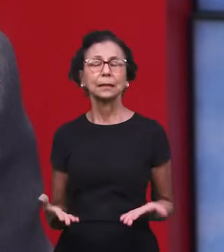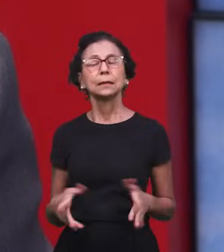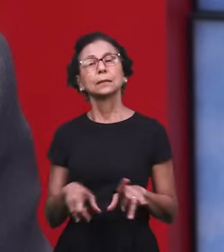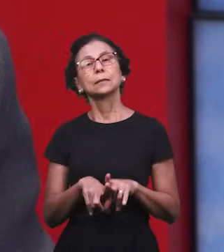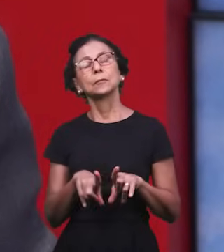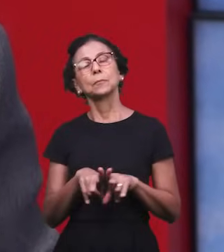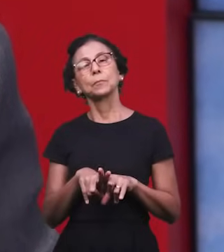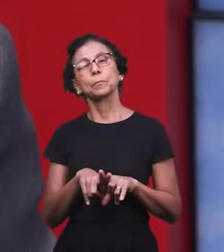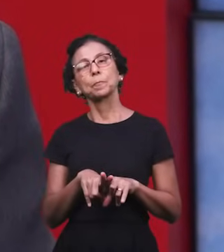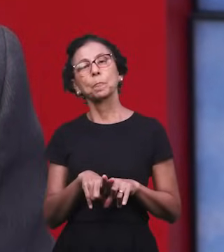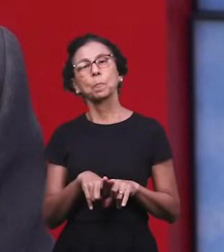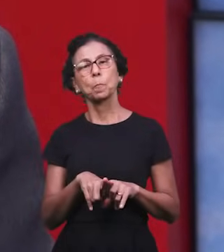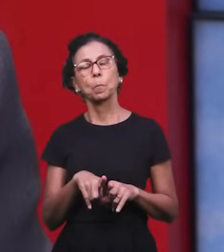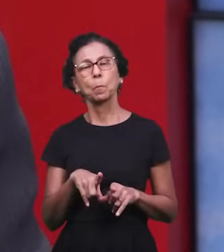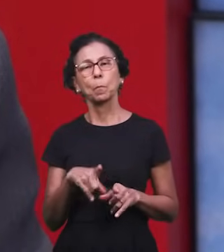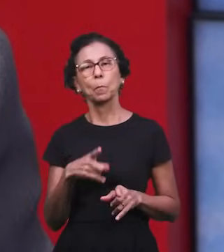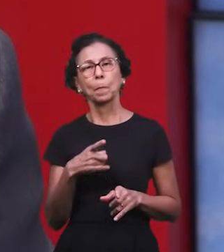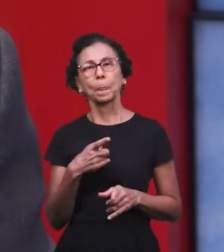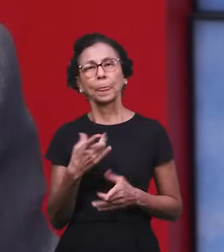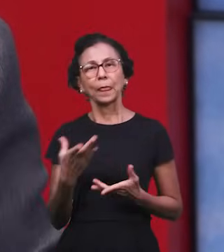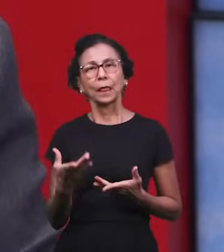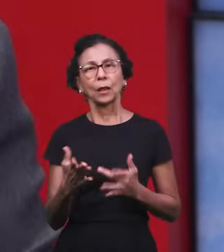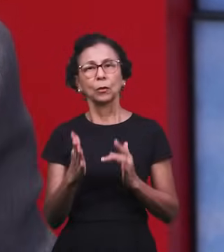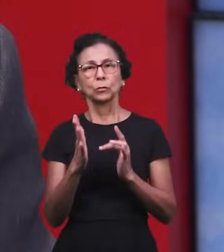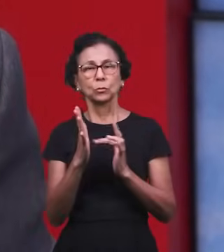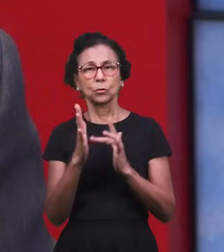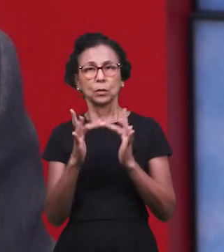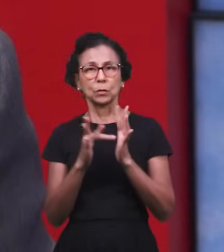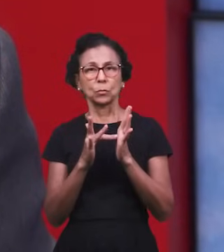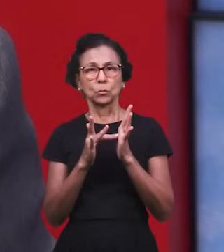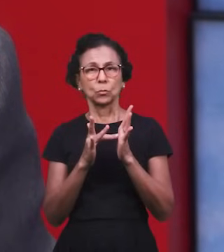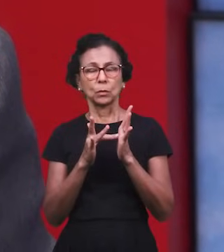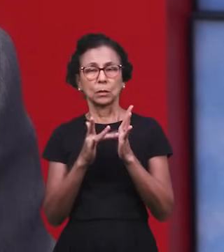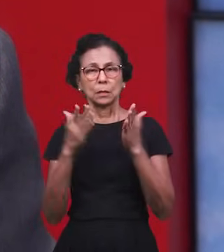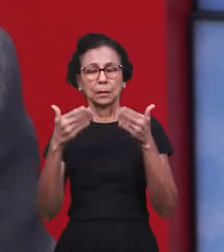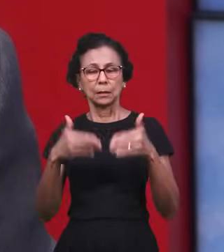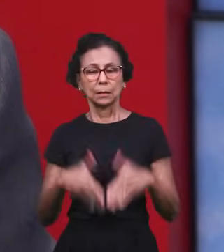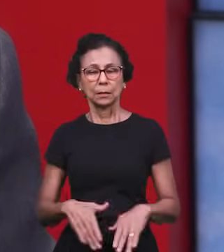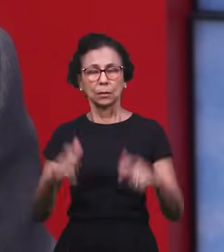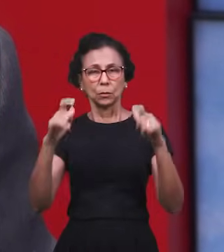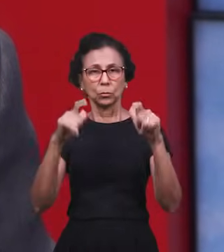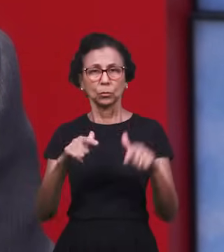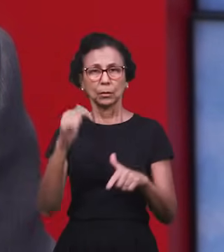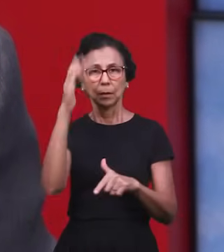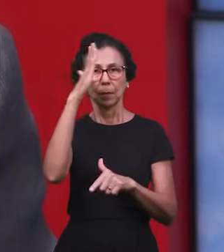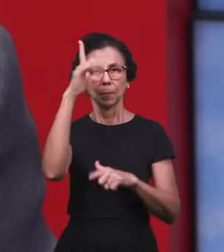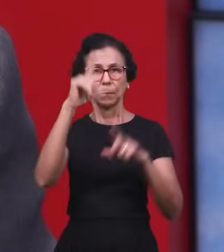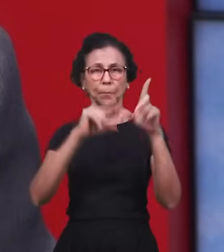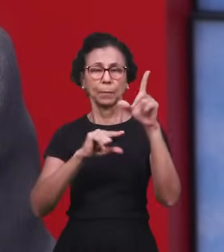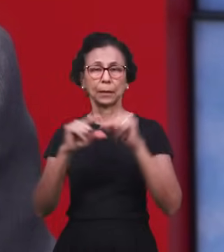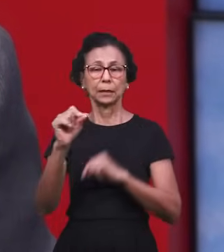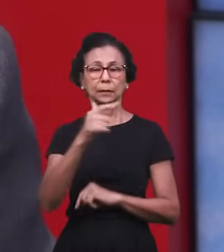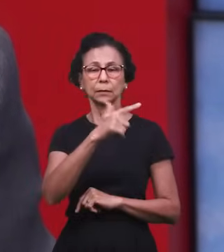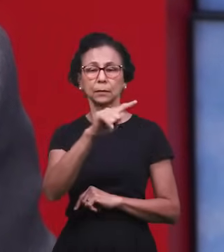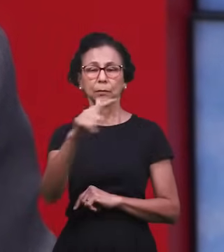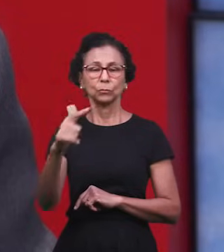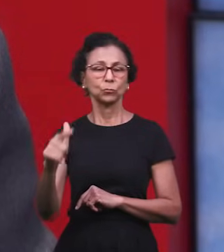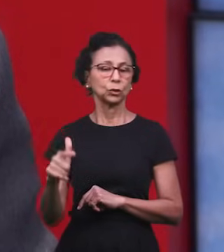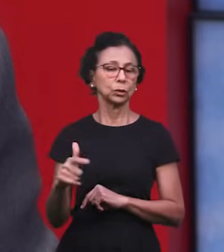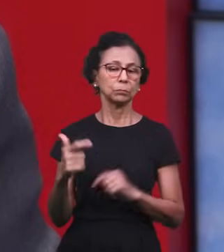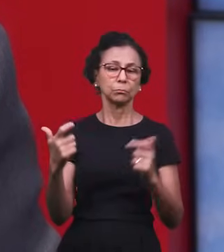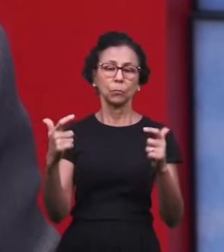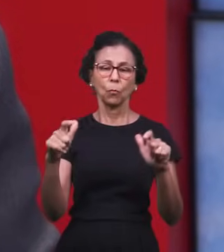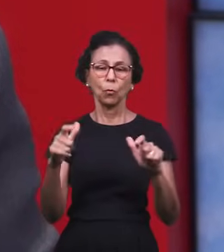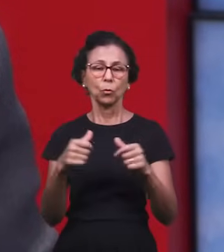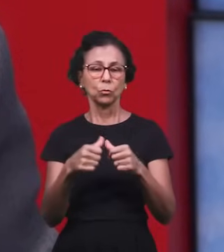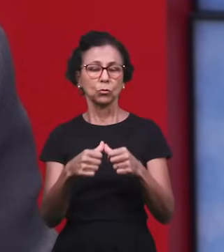né? Não tinha estalagem, não tinha hospedagem para ele nascer. E isso é profético. Isso